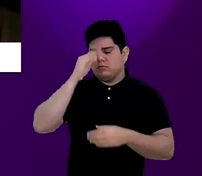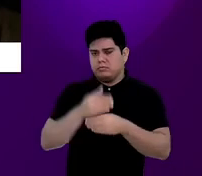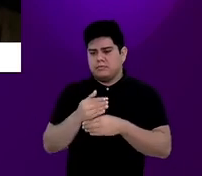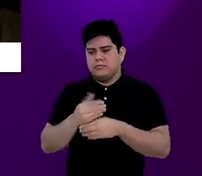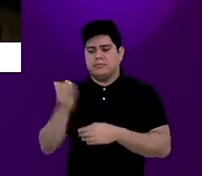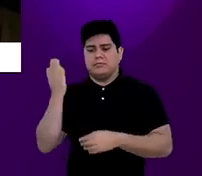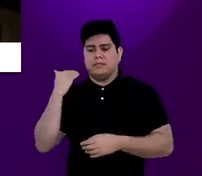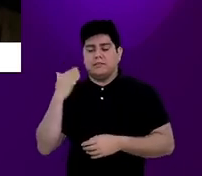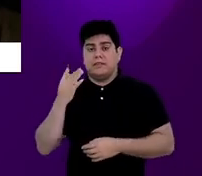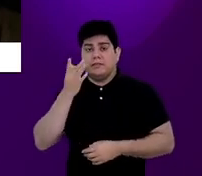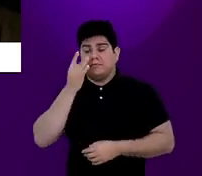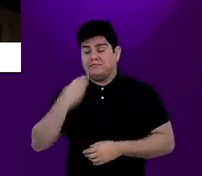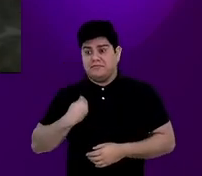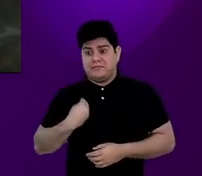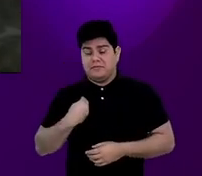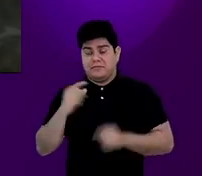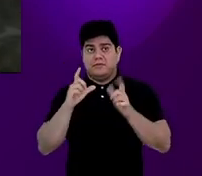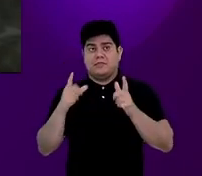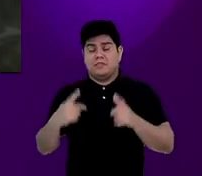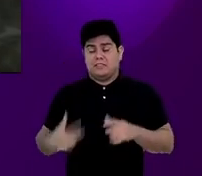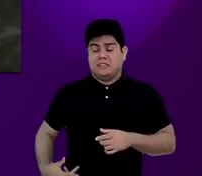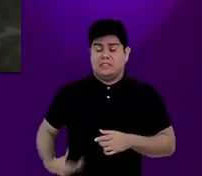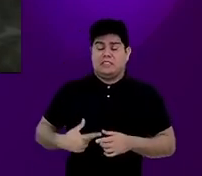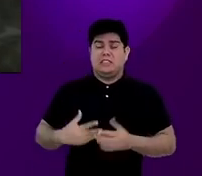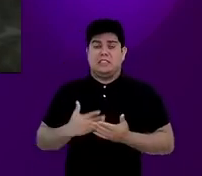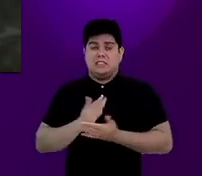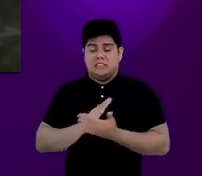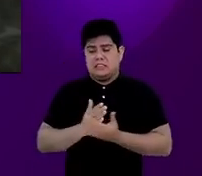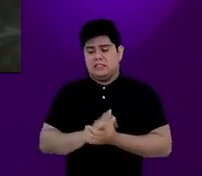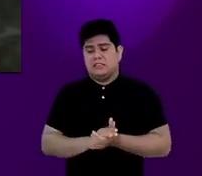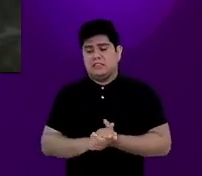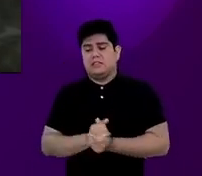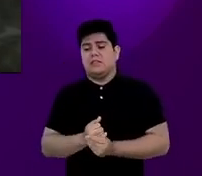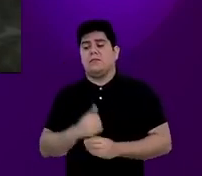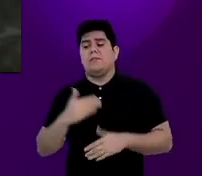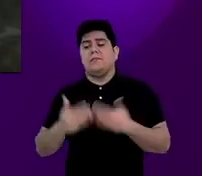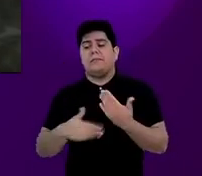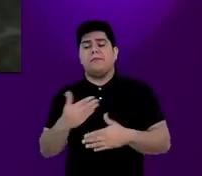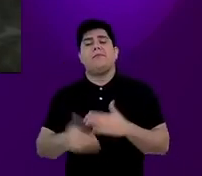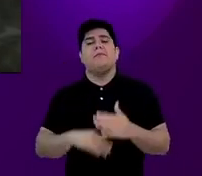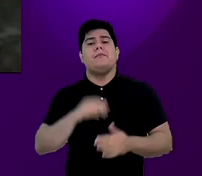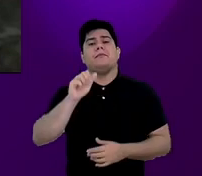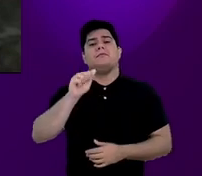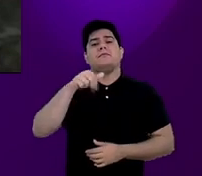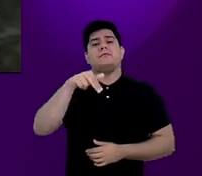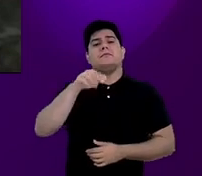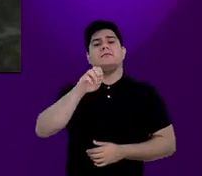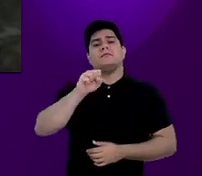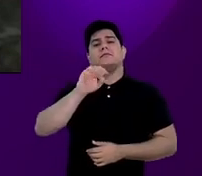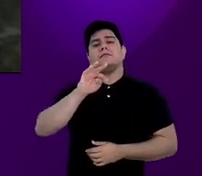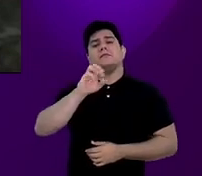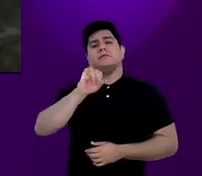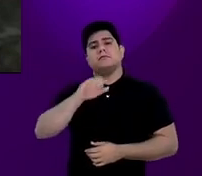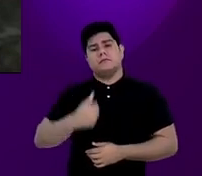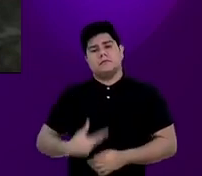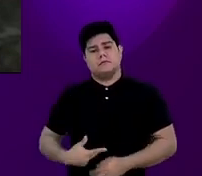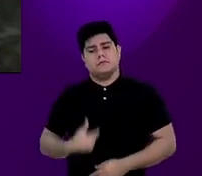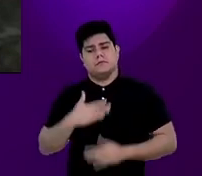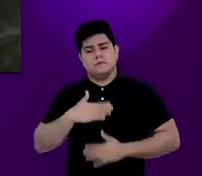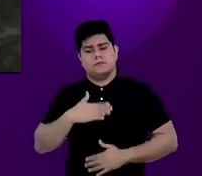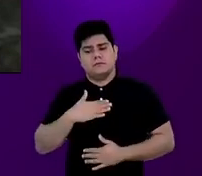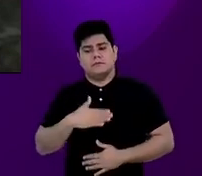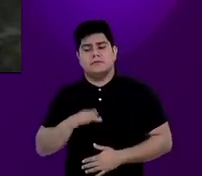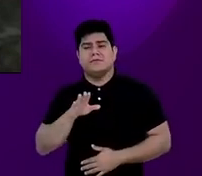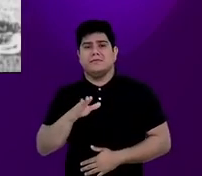maneira, o que não devia ser nada agradável, e com o advento da anestesia a gente pôde fazer cirurgias um pouco mais tranquilas, mas os pacientes ainda